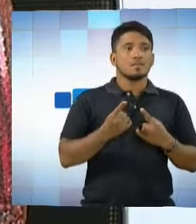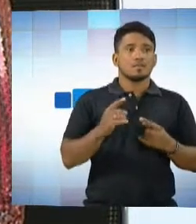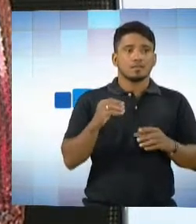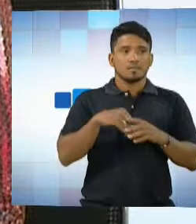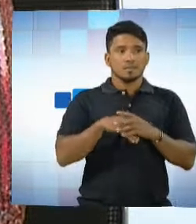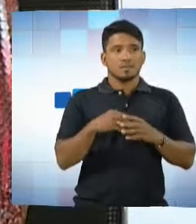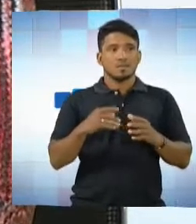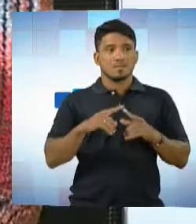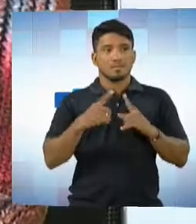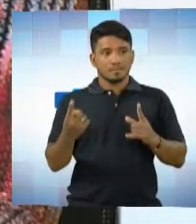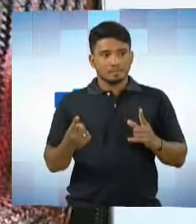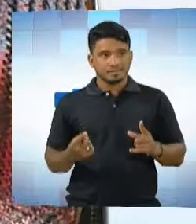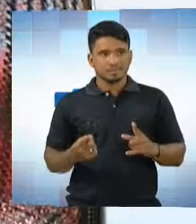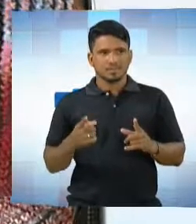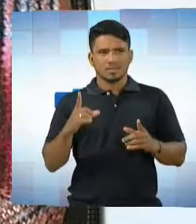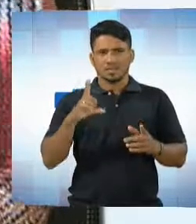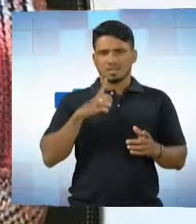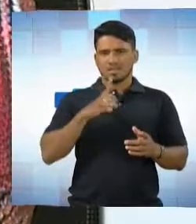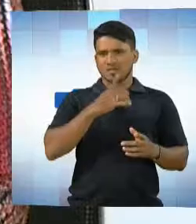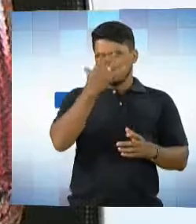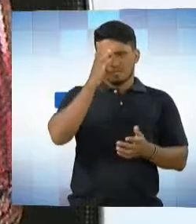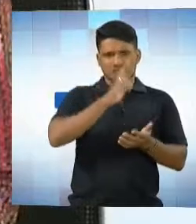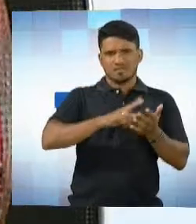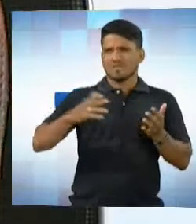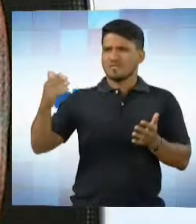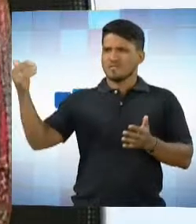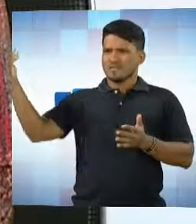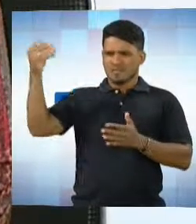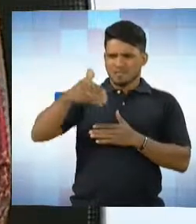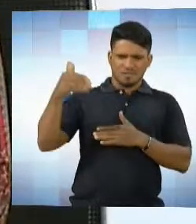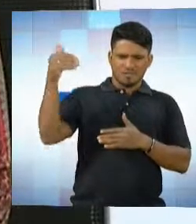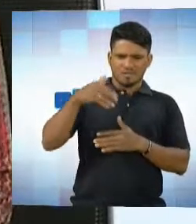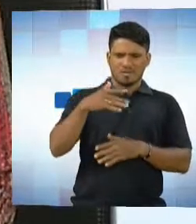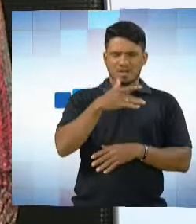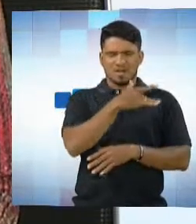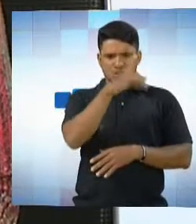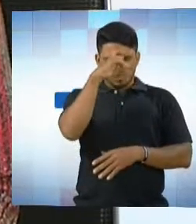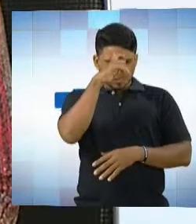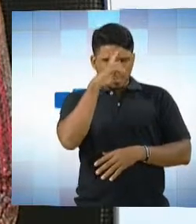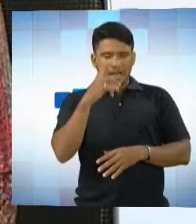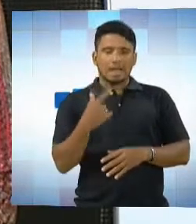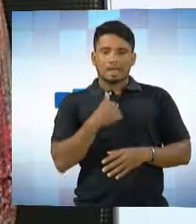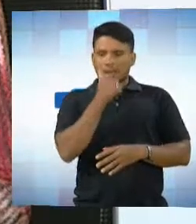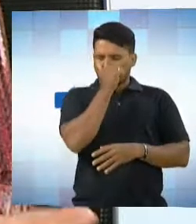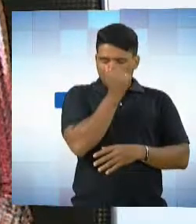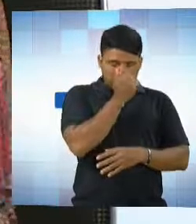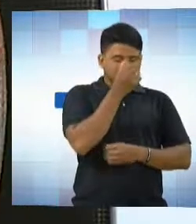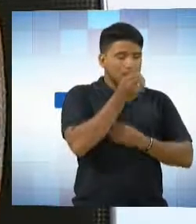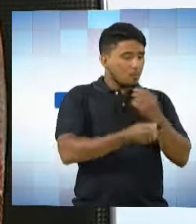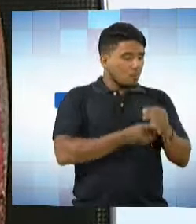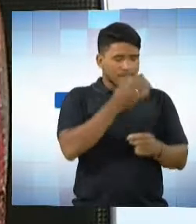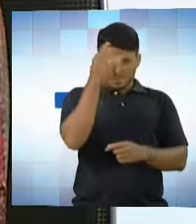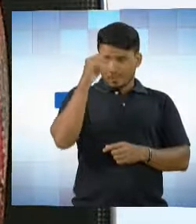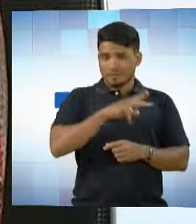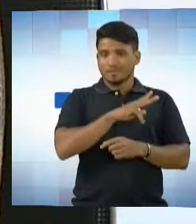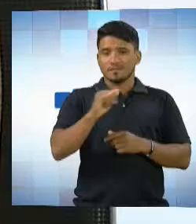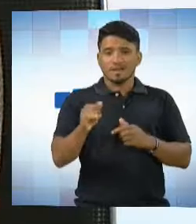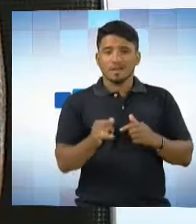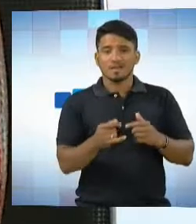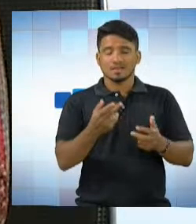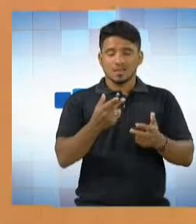esse andamento, mas vem muita gente de fora e isso sufoca o atendimento de saúde. Mas, ao meu ver, tem bons profissionais.